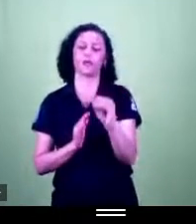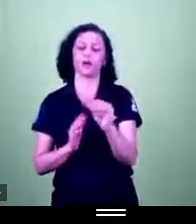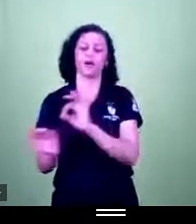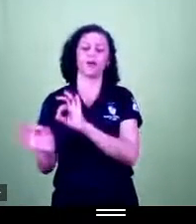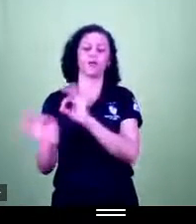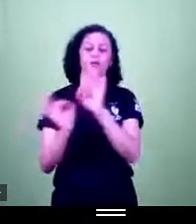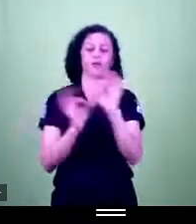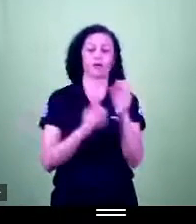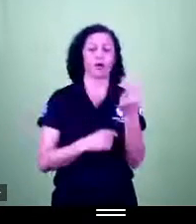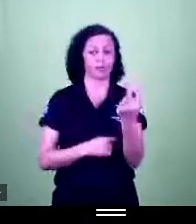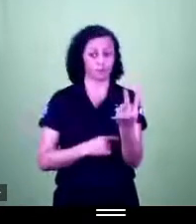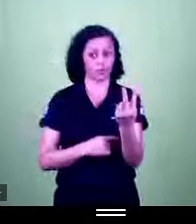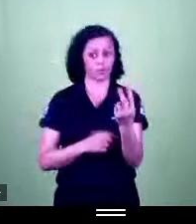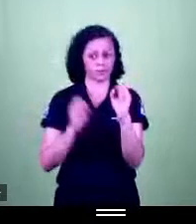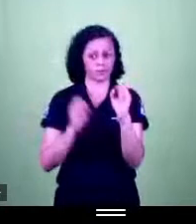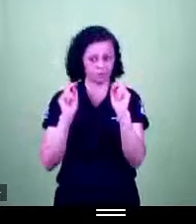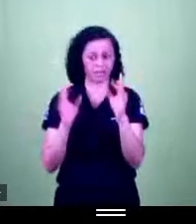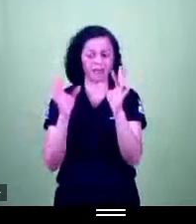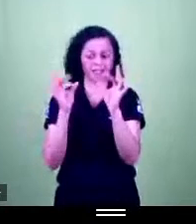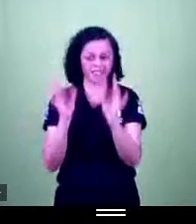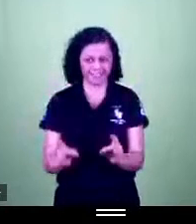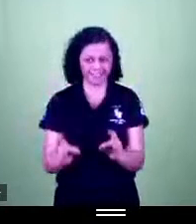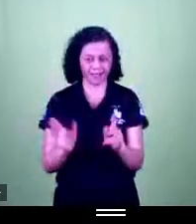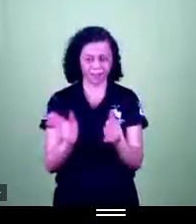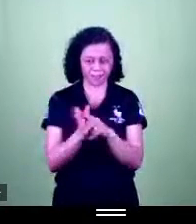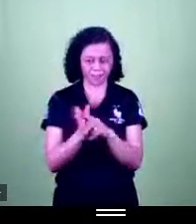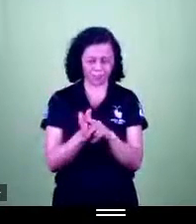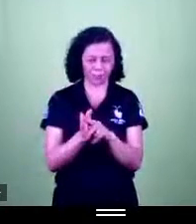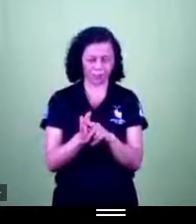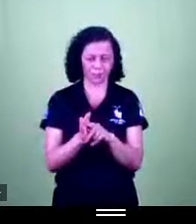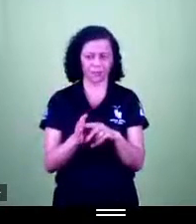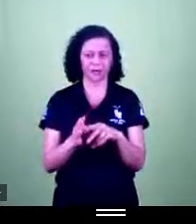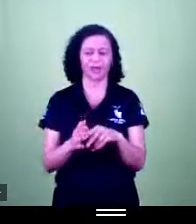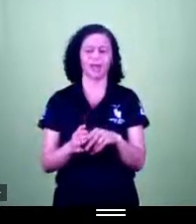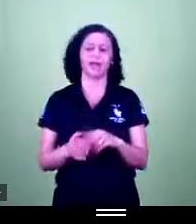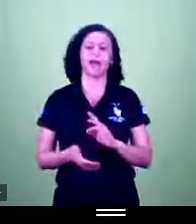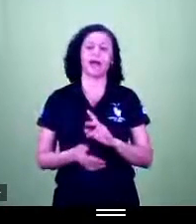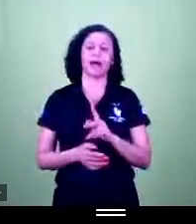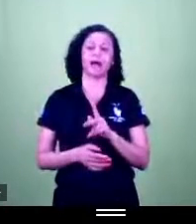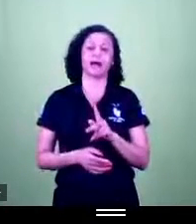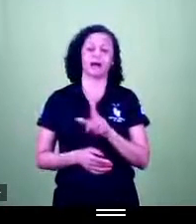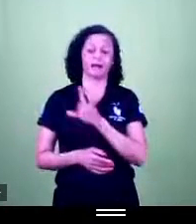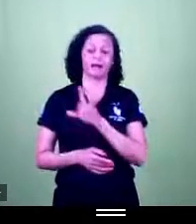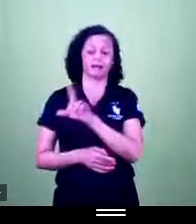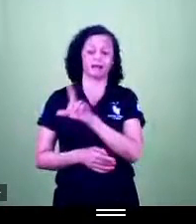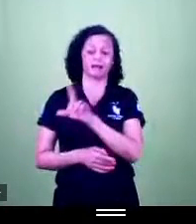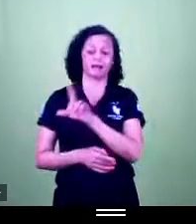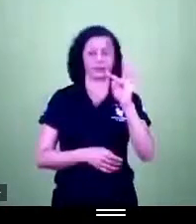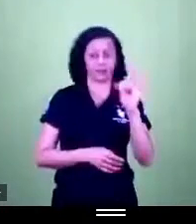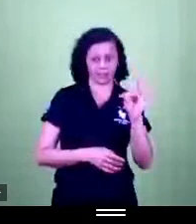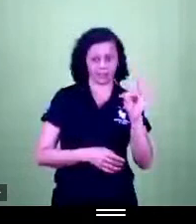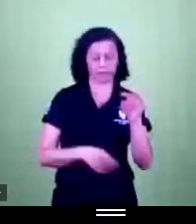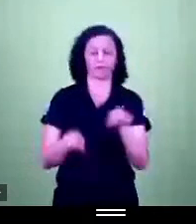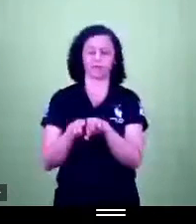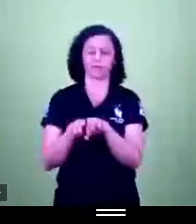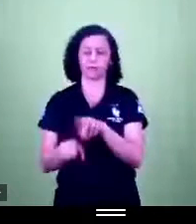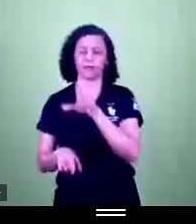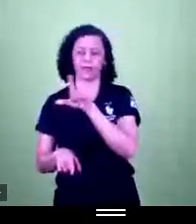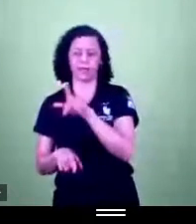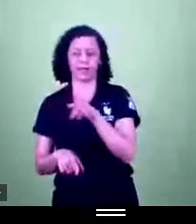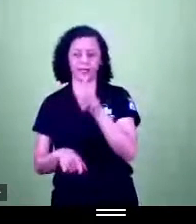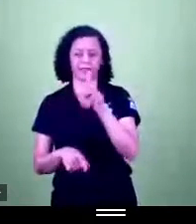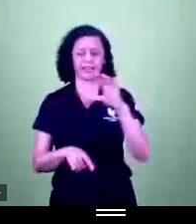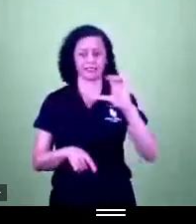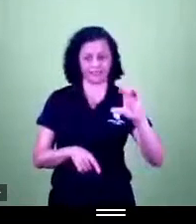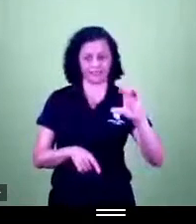Kirchhoff da tensão e a lei de Kirchhoff da corrente. Aliás, estou pensando, pessoal, eu acho que eu vou deixar esse conteúdo